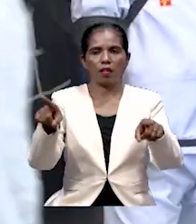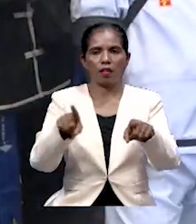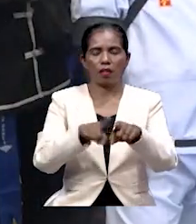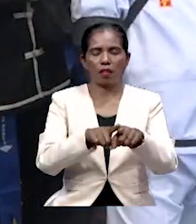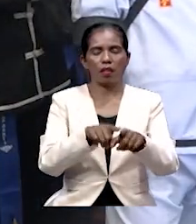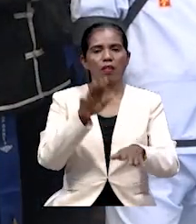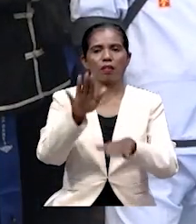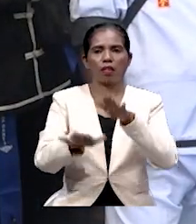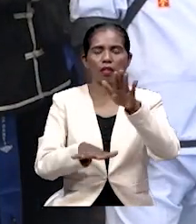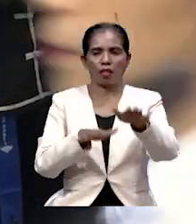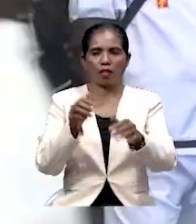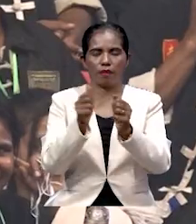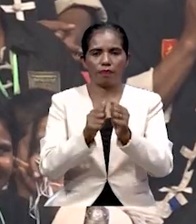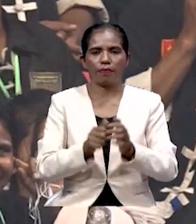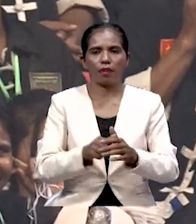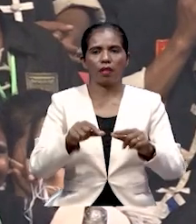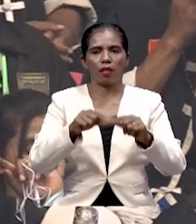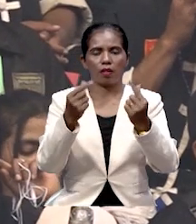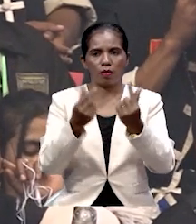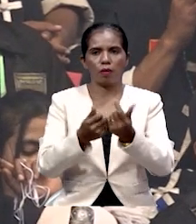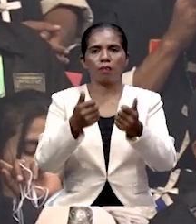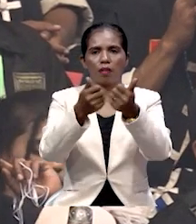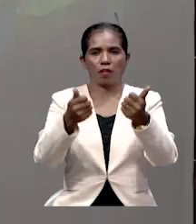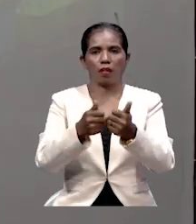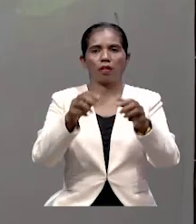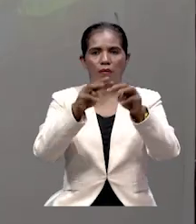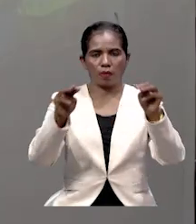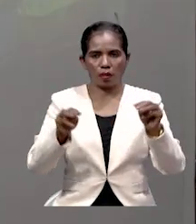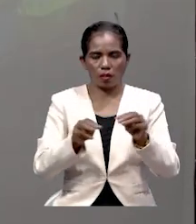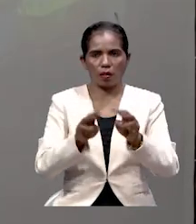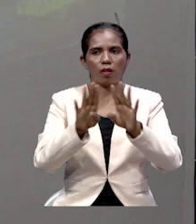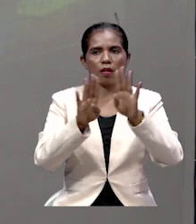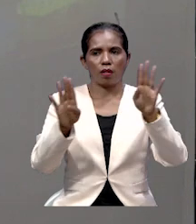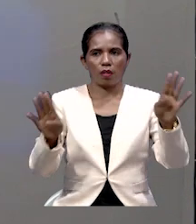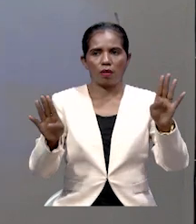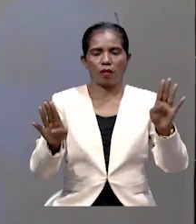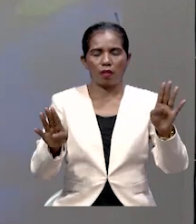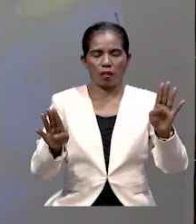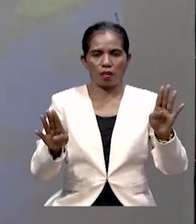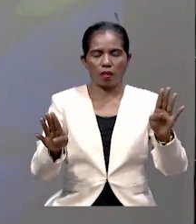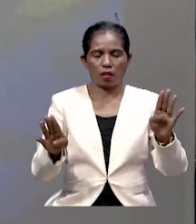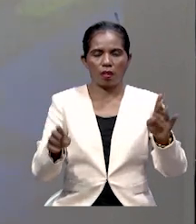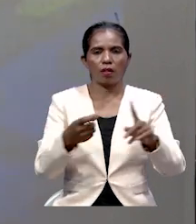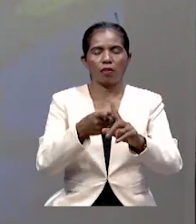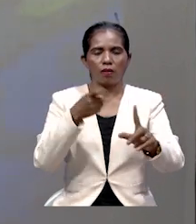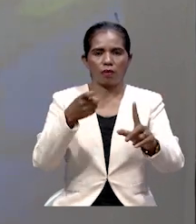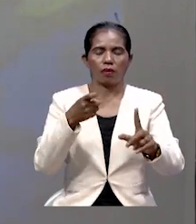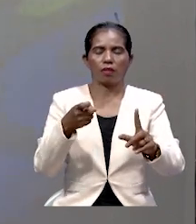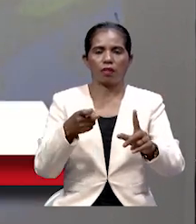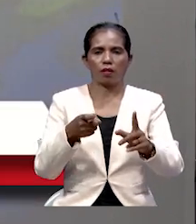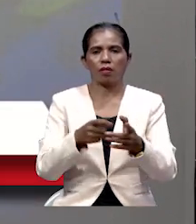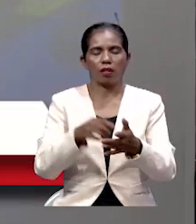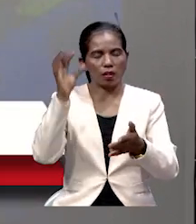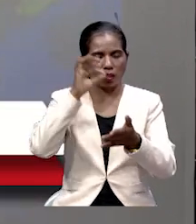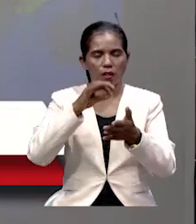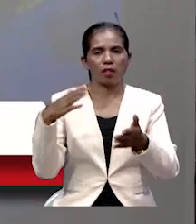procissão. Grupo de arte marciais nebe que reativa teona ho sikram secretário juventude e a